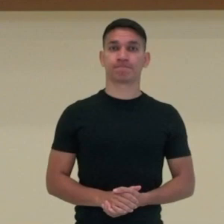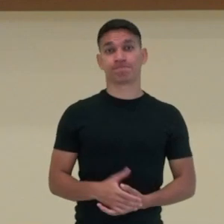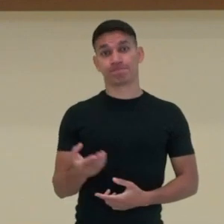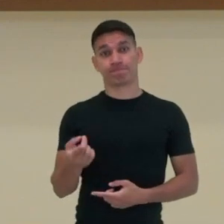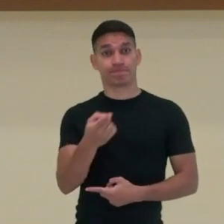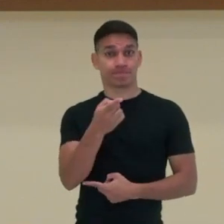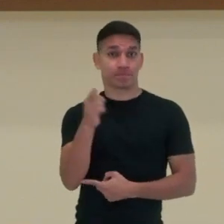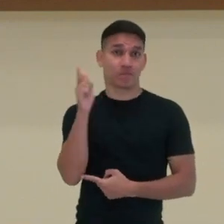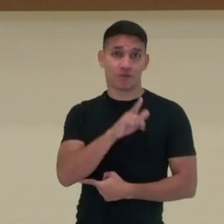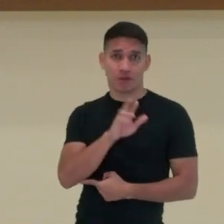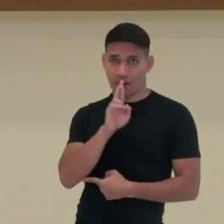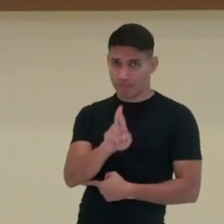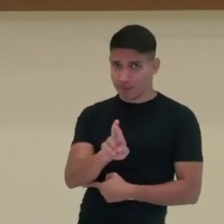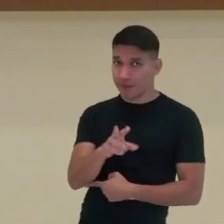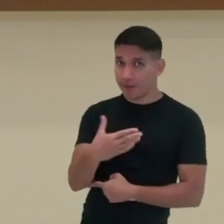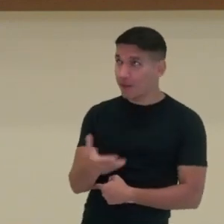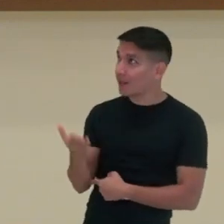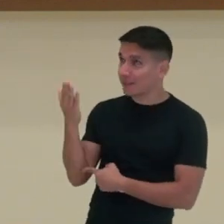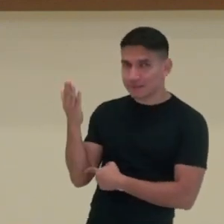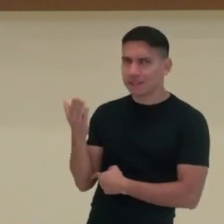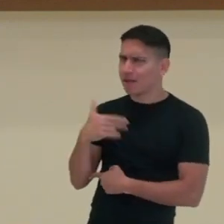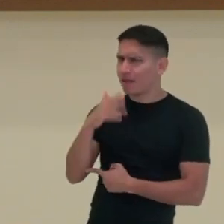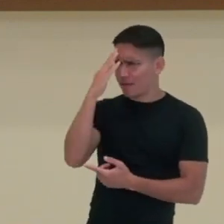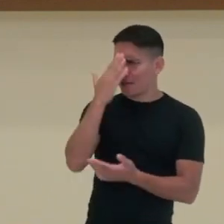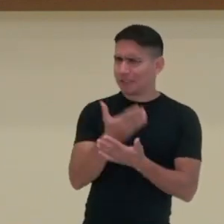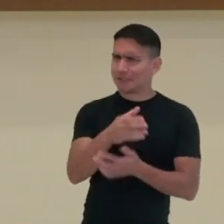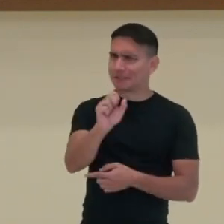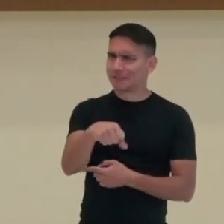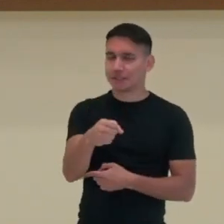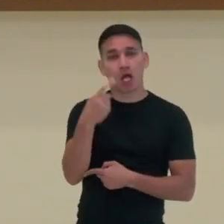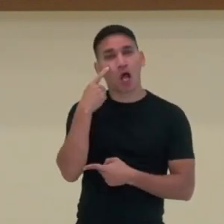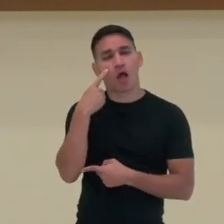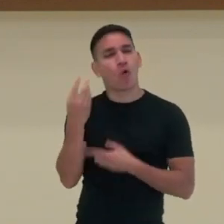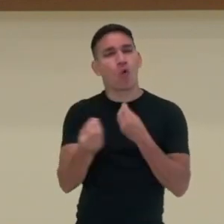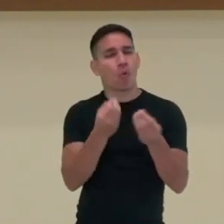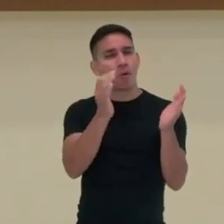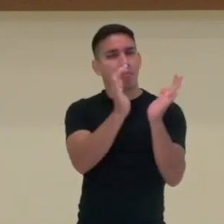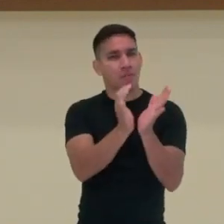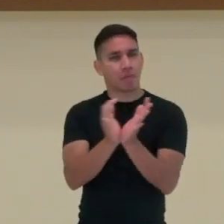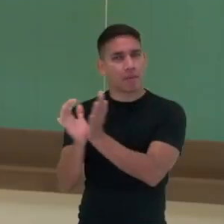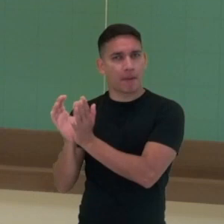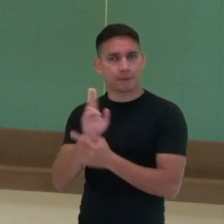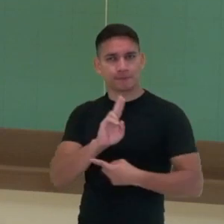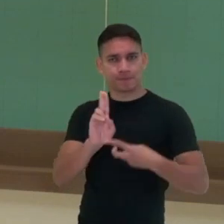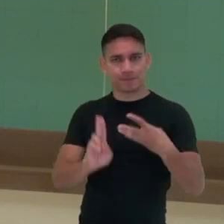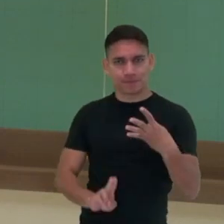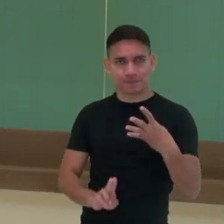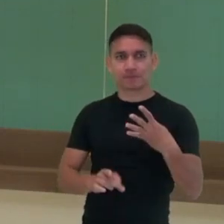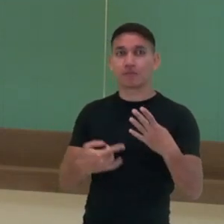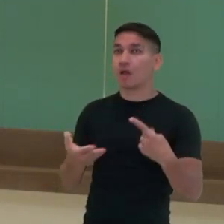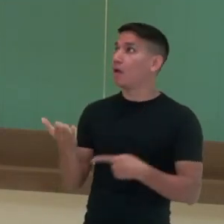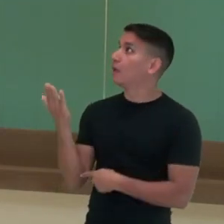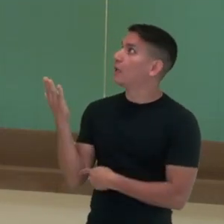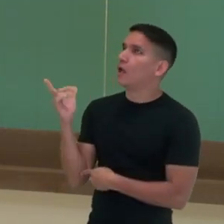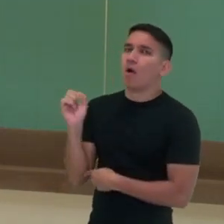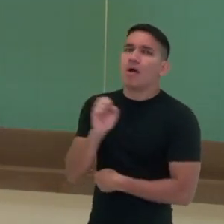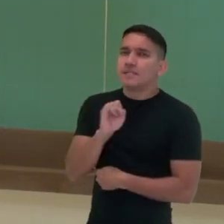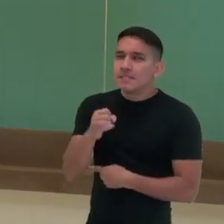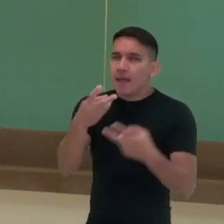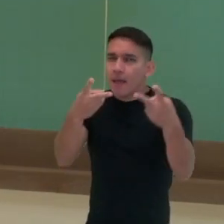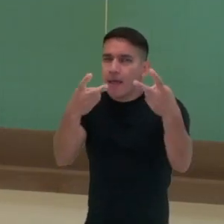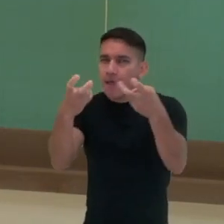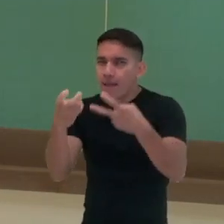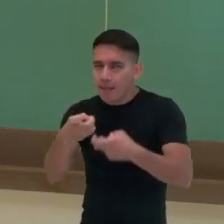E aí, galerinha, conseguiram? Acho que sim. Vamos ver como é que ficou essa classificação? Então, olha lá. Então aqui, né, se a gente